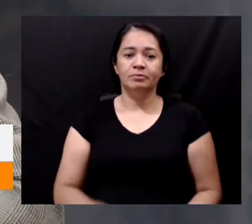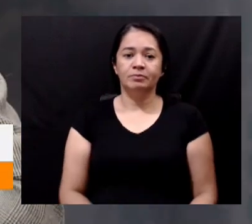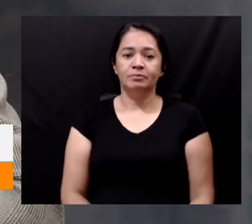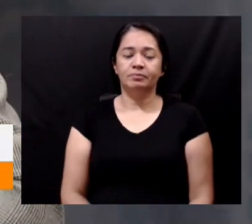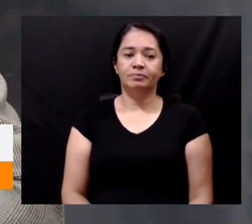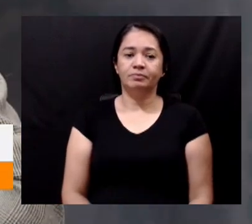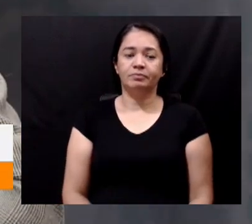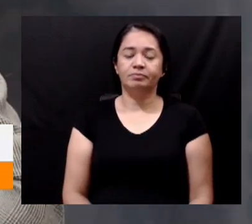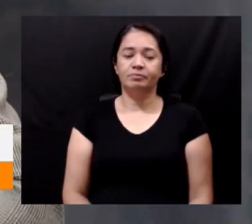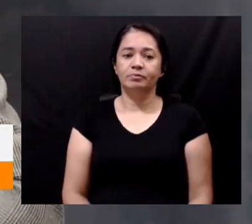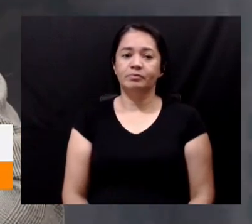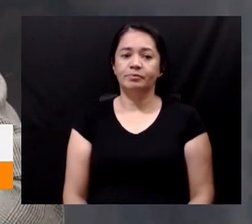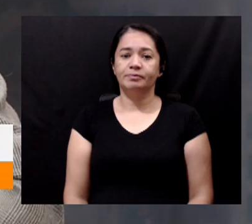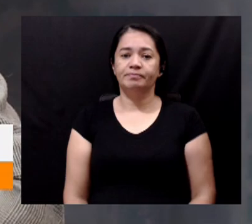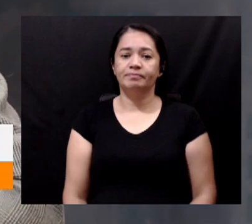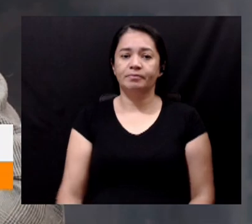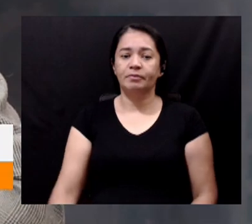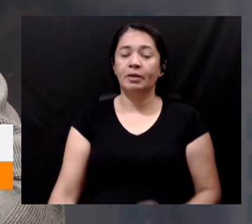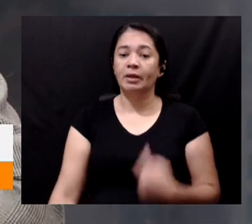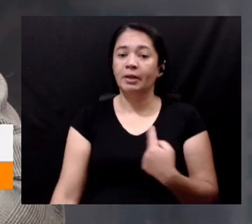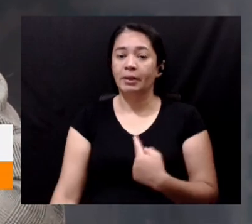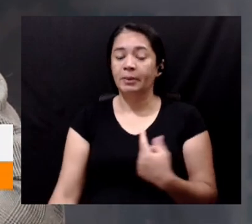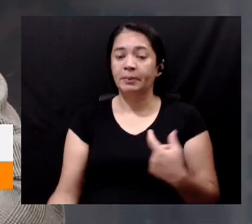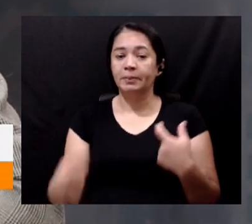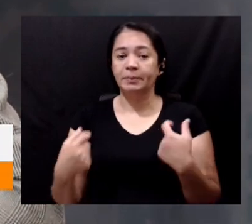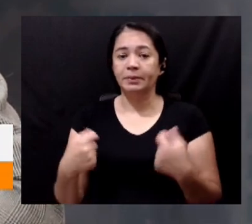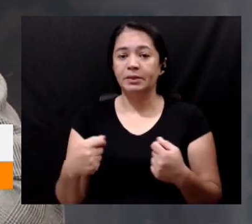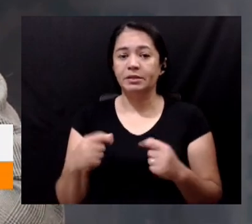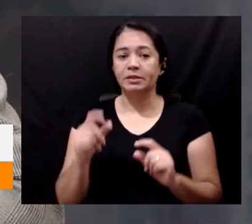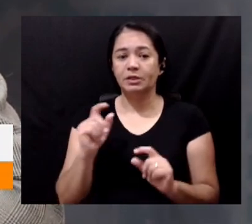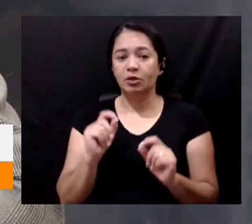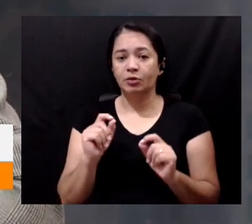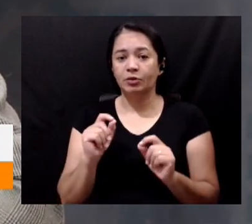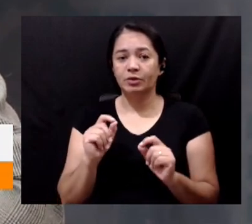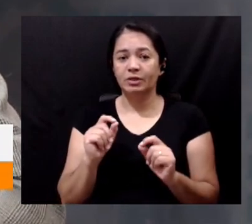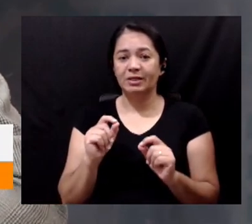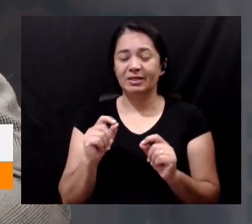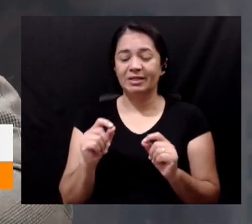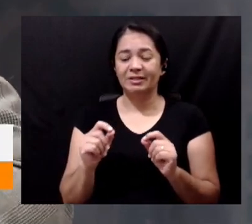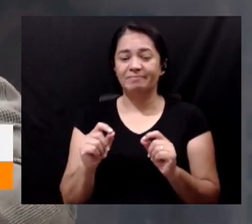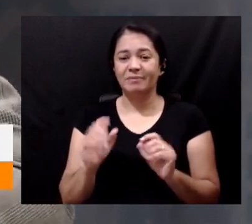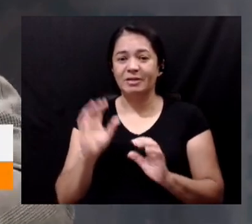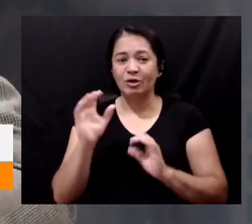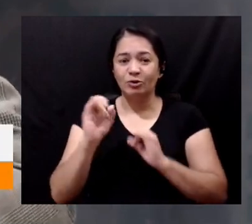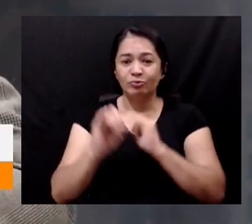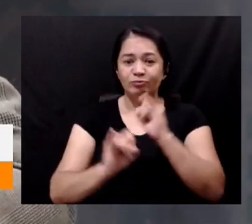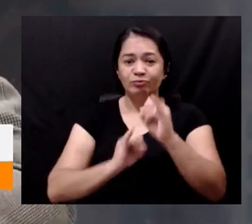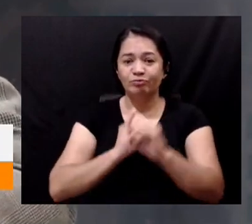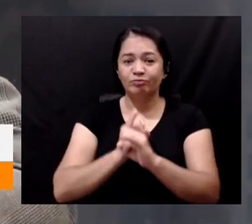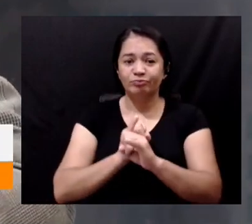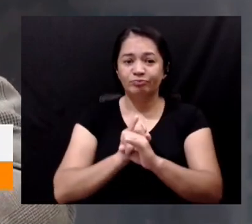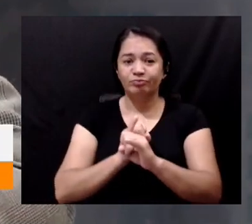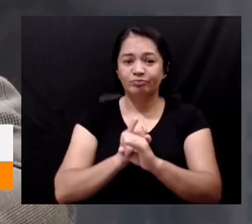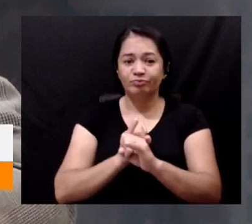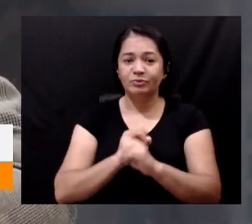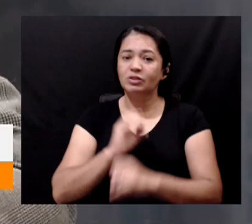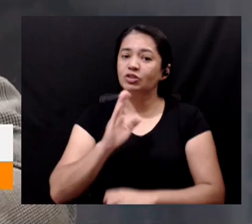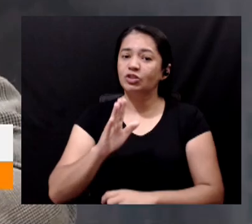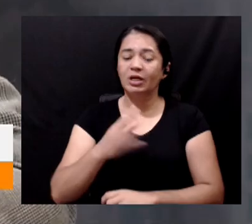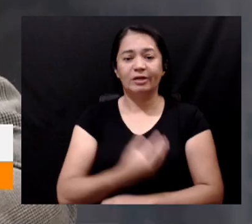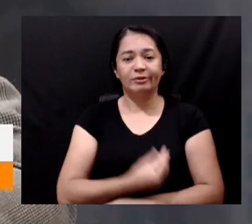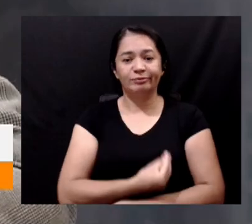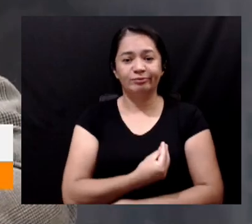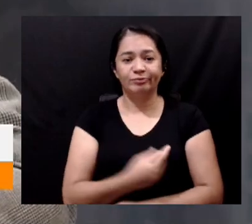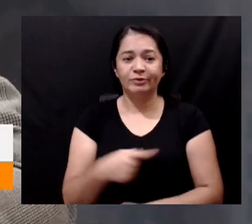ver, em primeiro lugar, que esse advento da internet, está aqui na nossa civilização há pouco